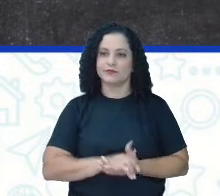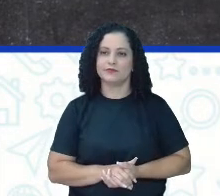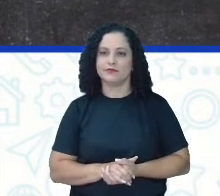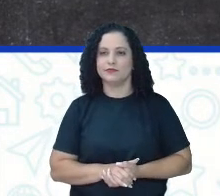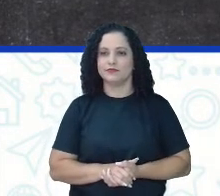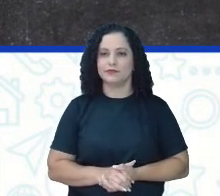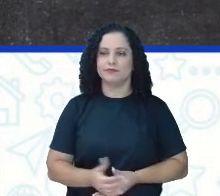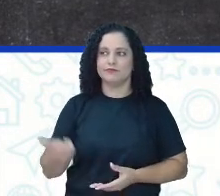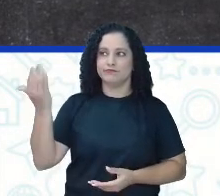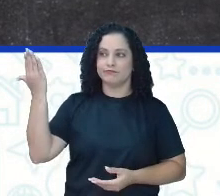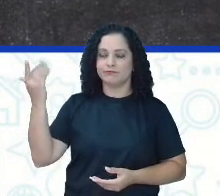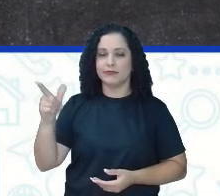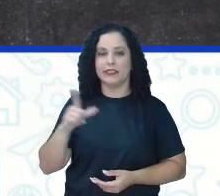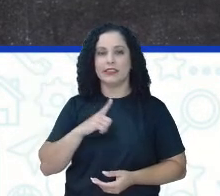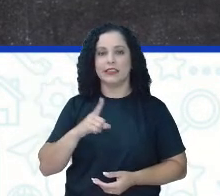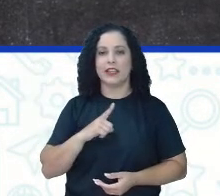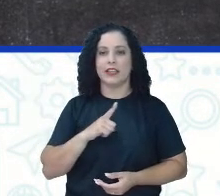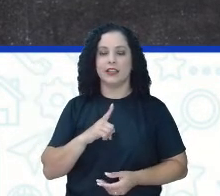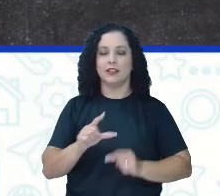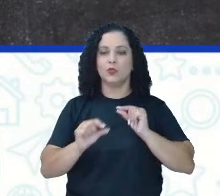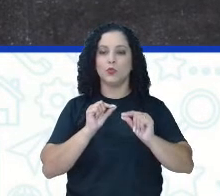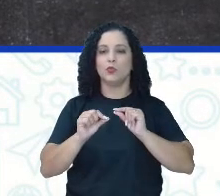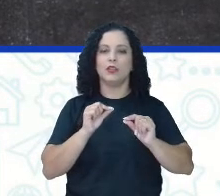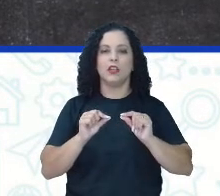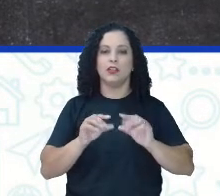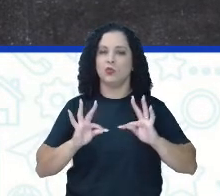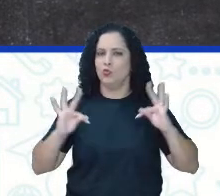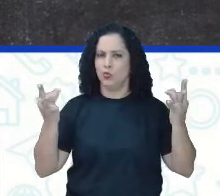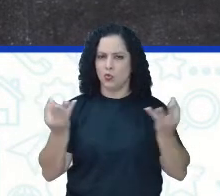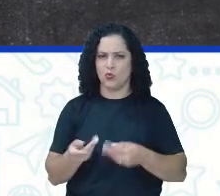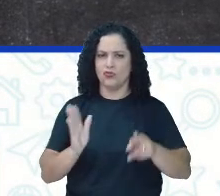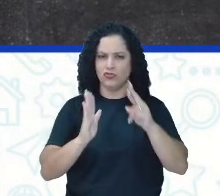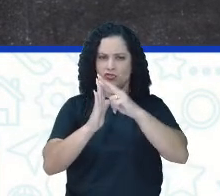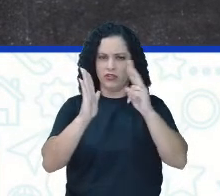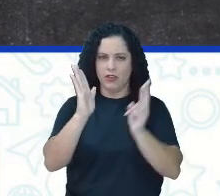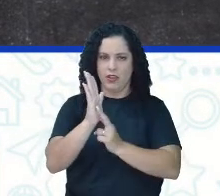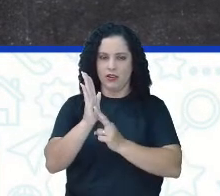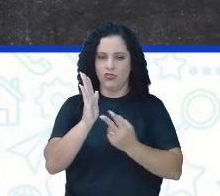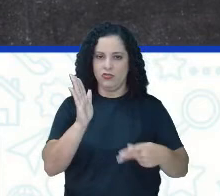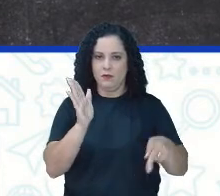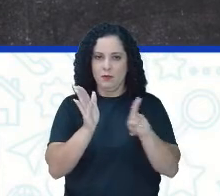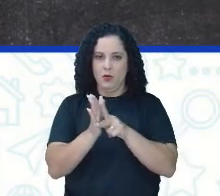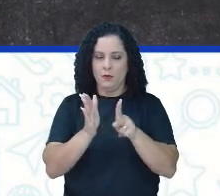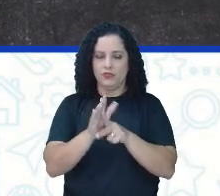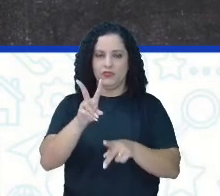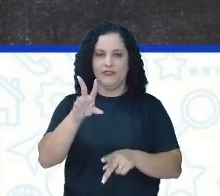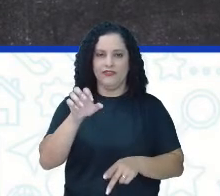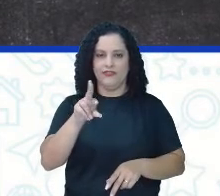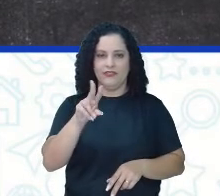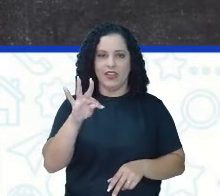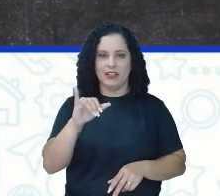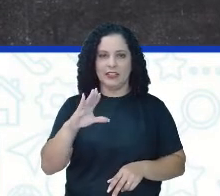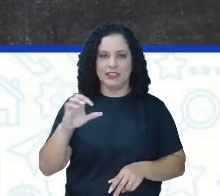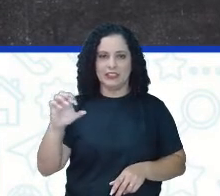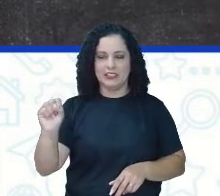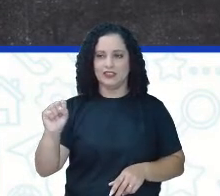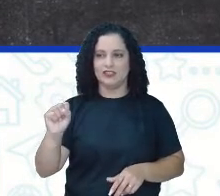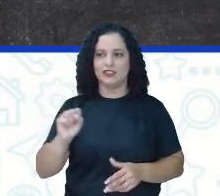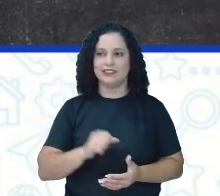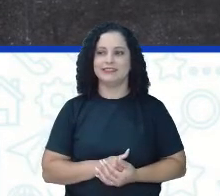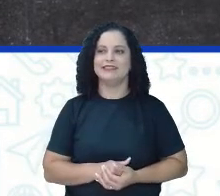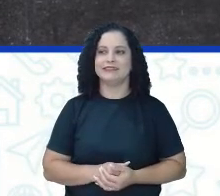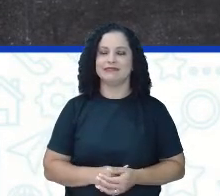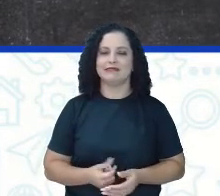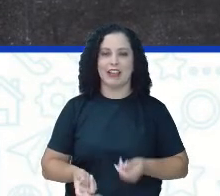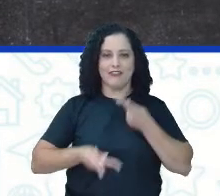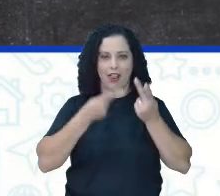definição, né? A gente tem todos os segmentos que são formados com vértices não consecutivos. Eita, danou-se, é